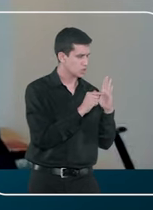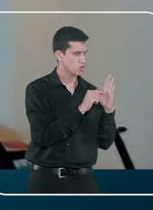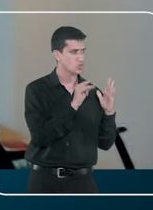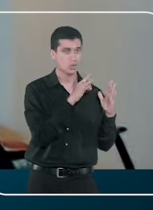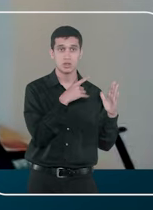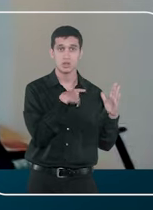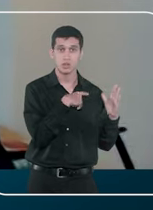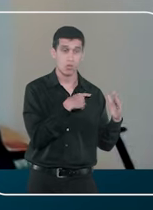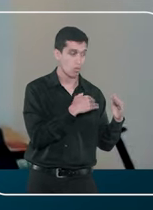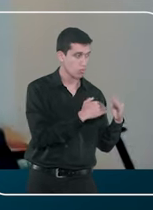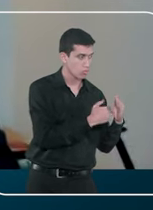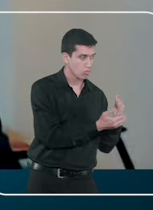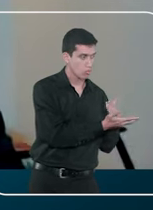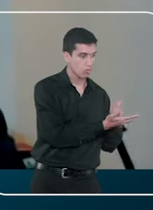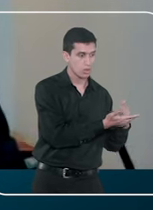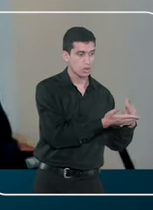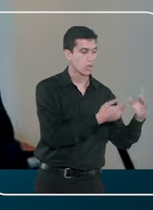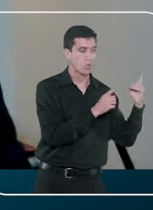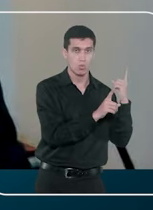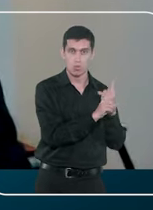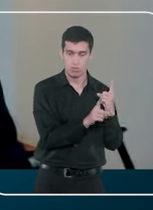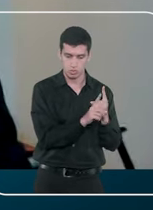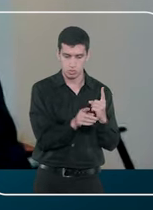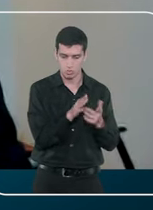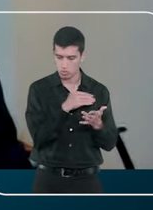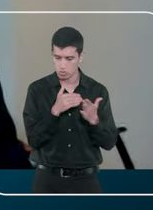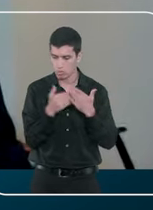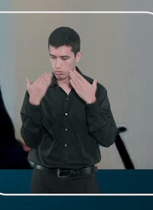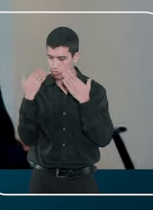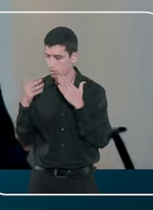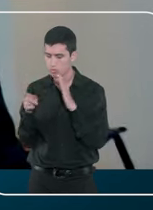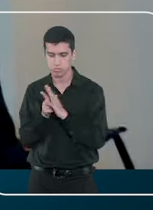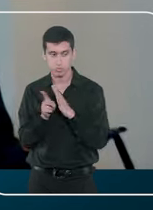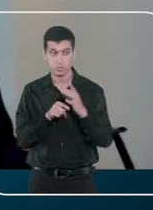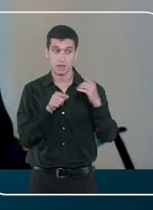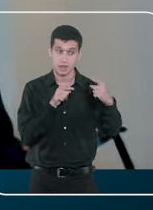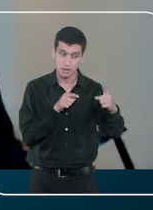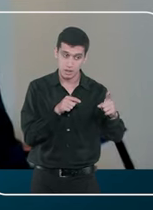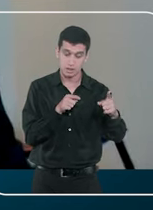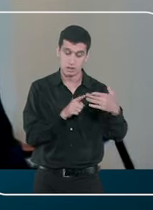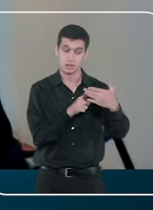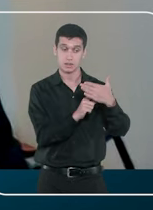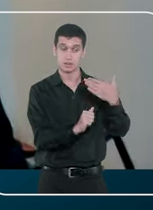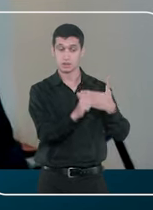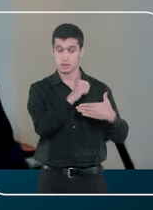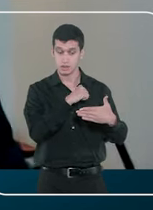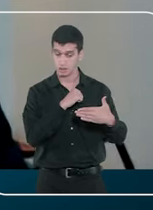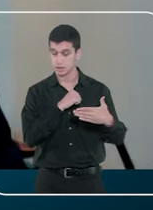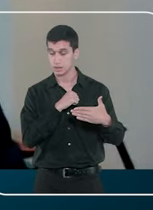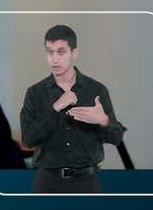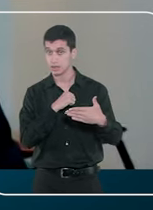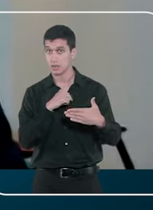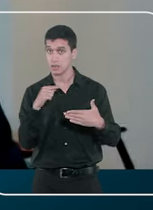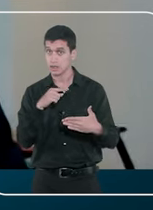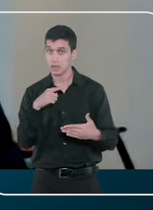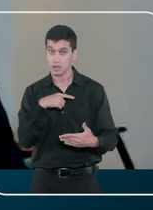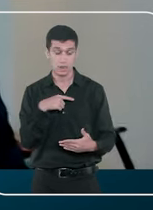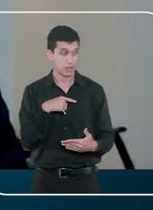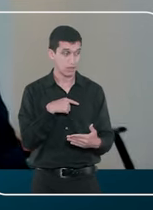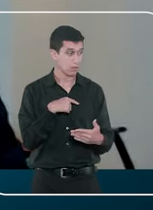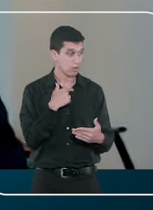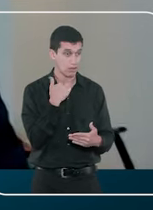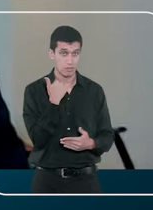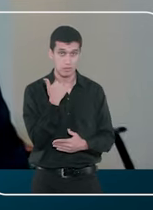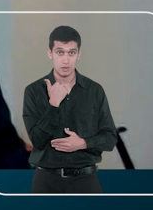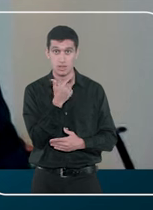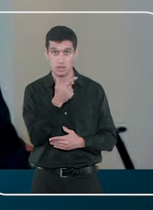produzidos na colaboração premiada. Quando da admissibilidade da acusação contra o colaborador, não. Aí eu preciso